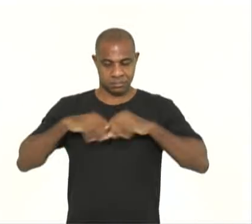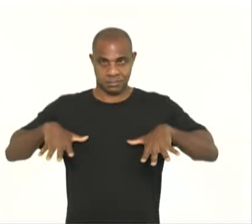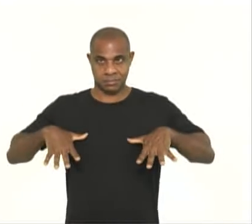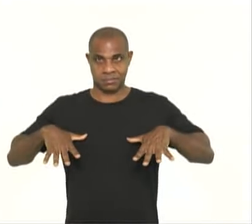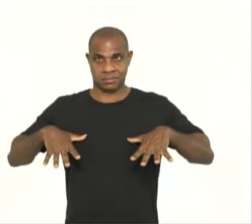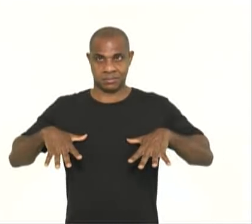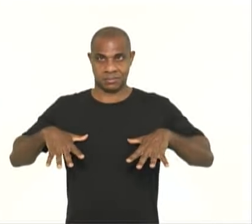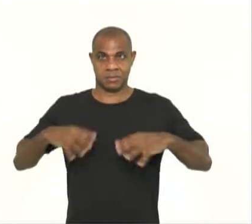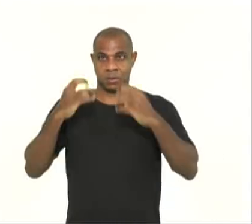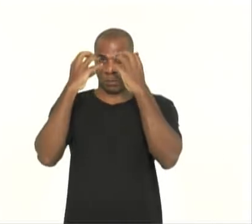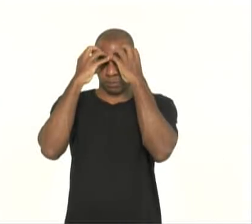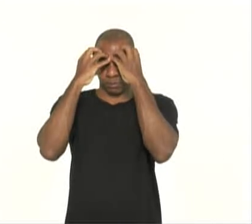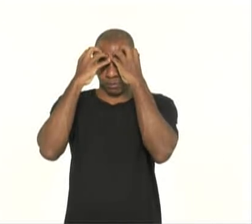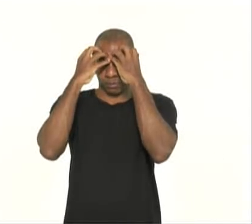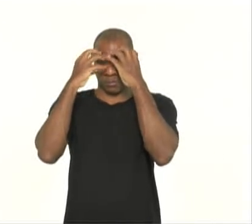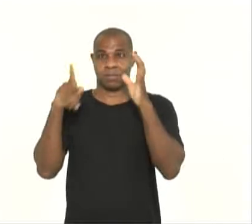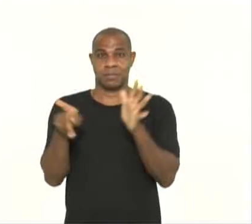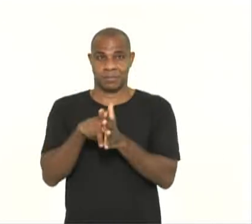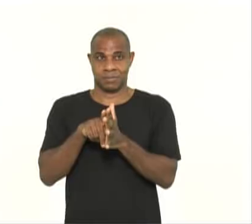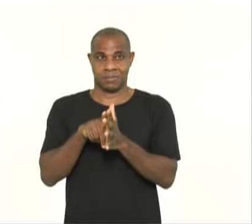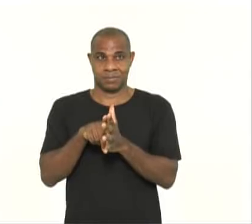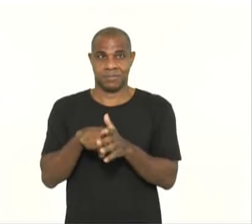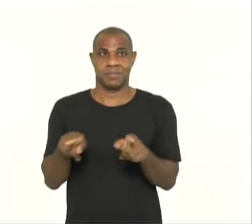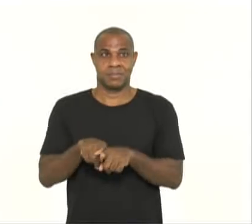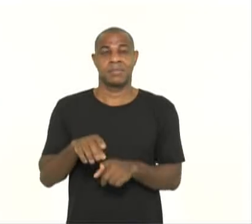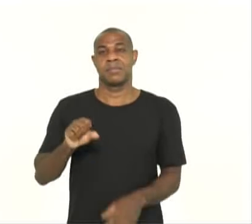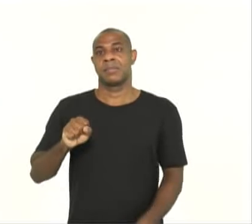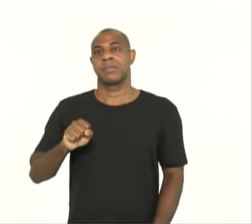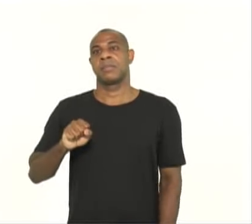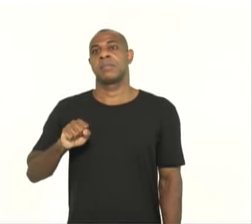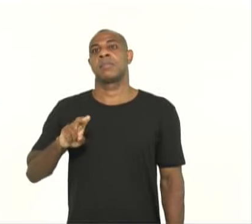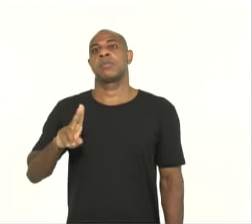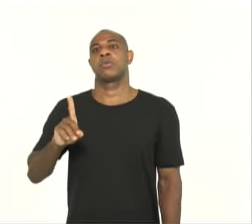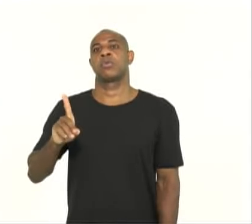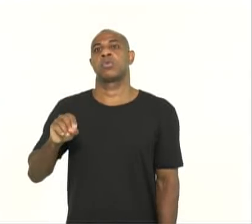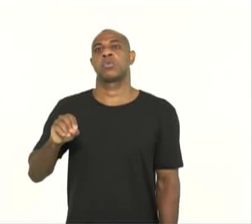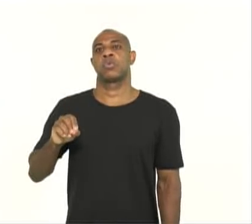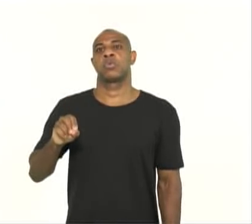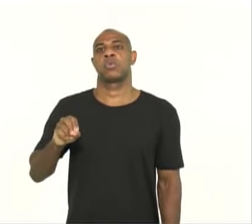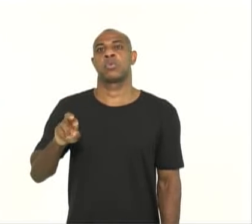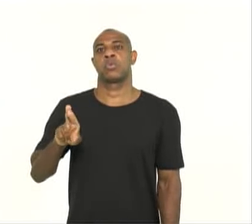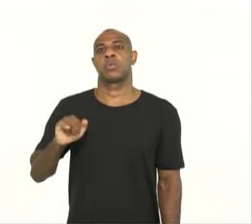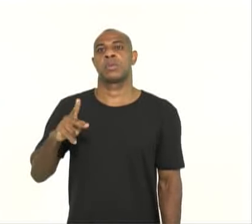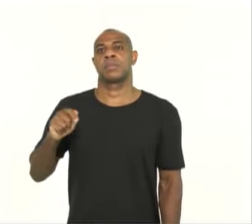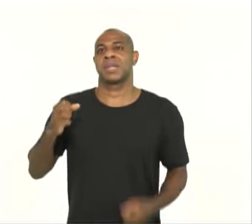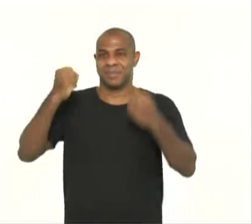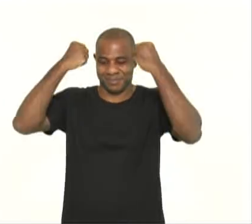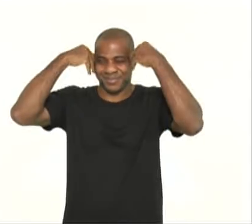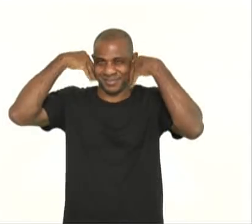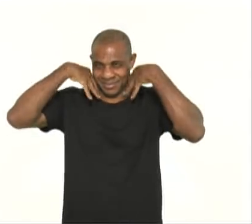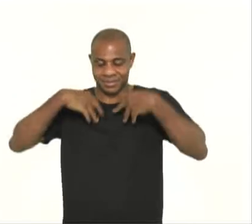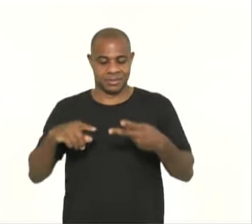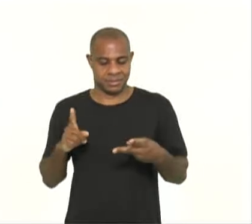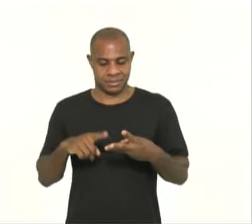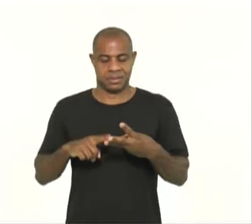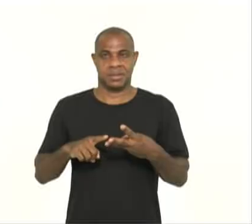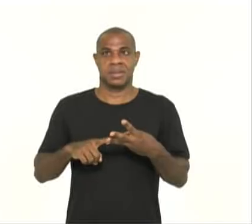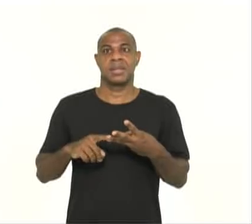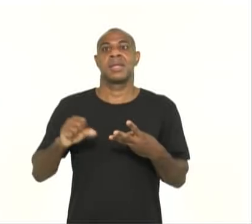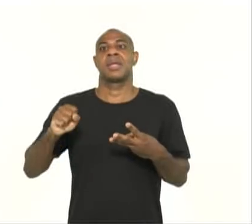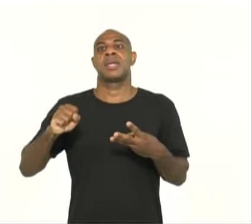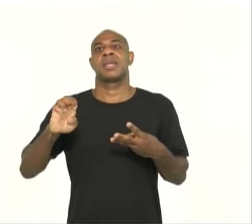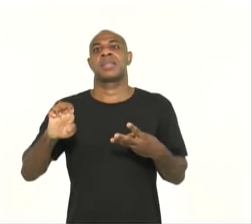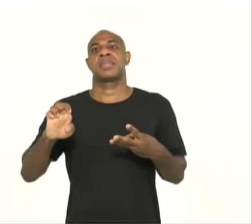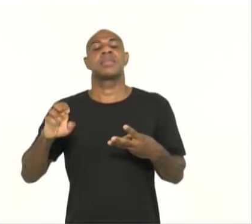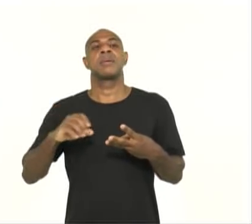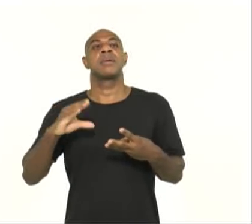que produzem leite, glândulas sudoríparas, que produzem suor, e glândulas sebáceas, que produzem sebo,